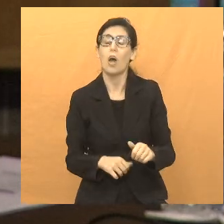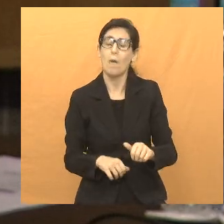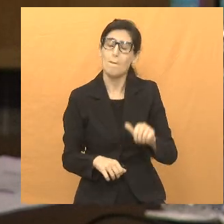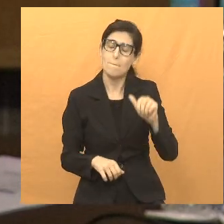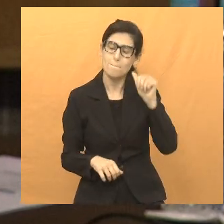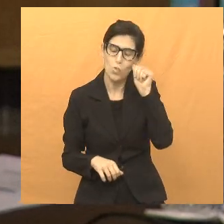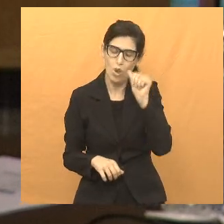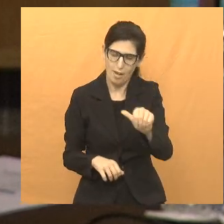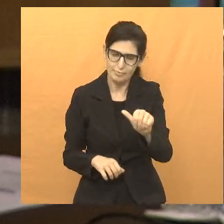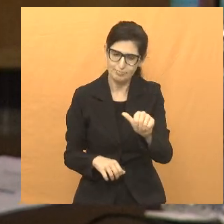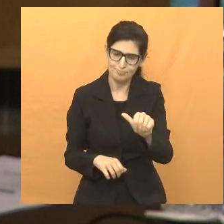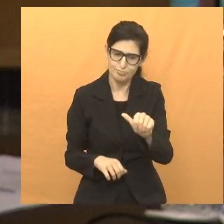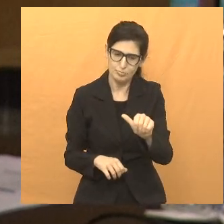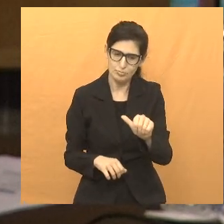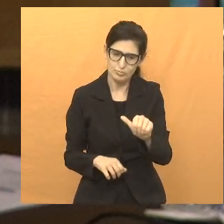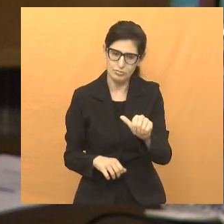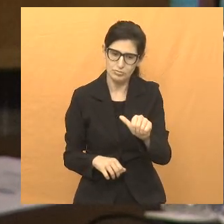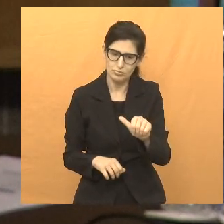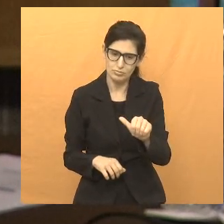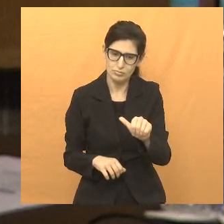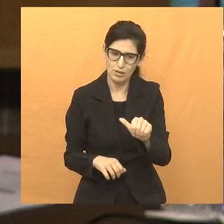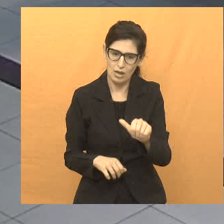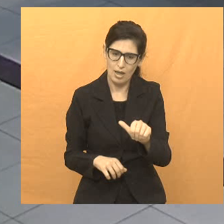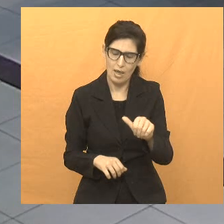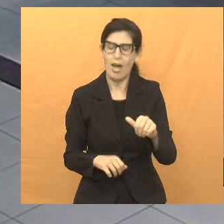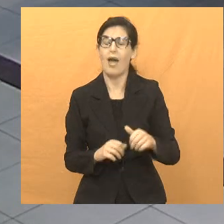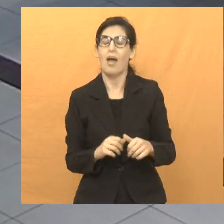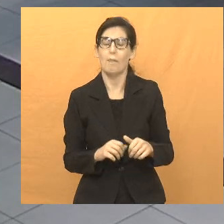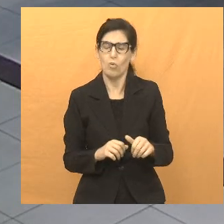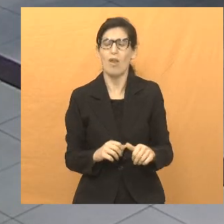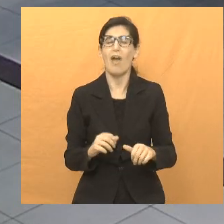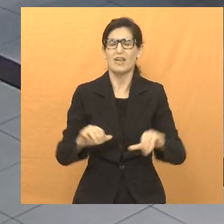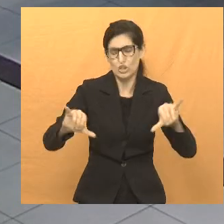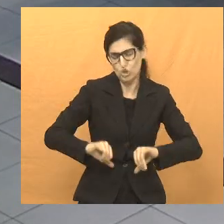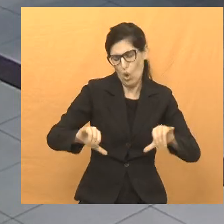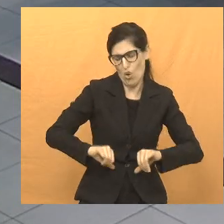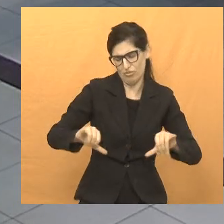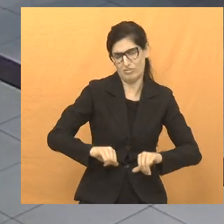pública. Beleza. Prometo que seja útil.